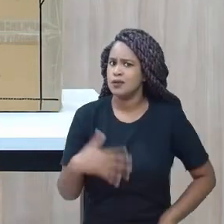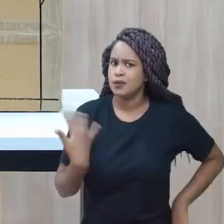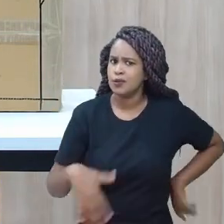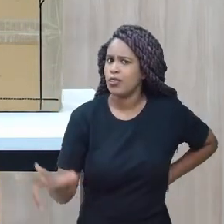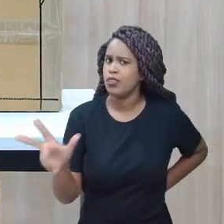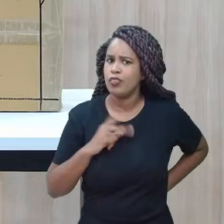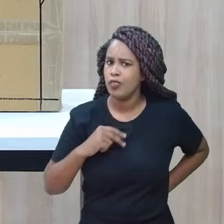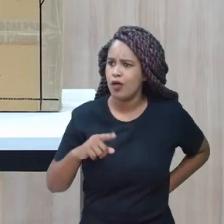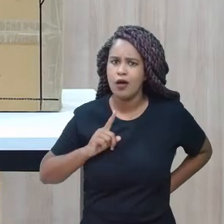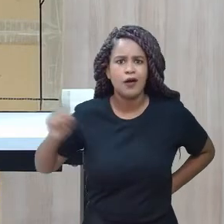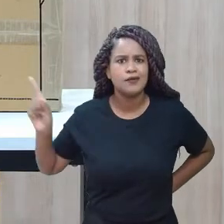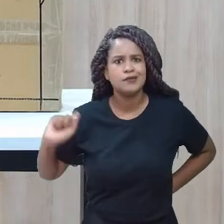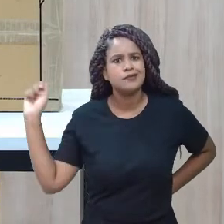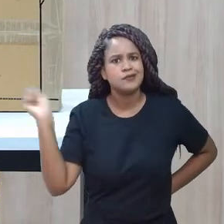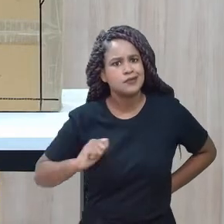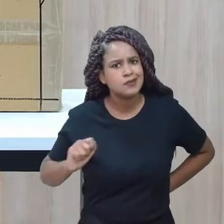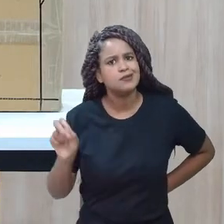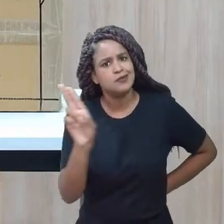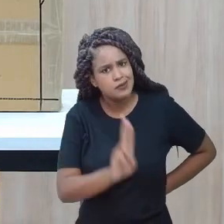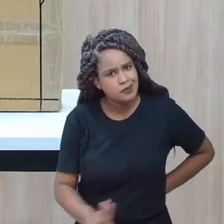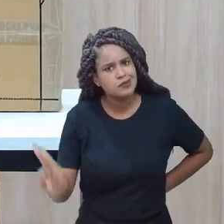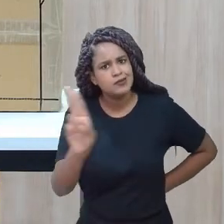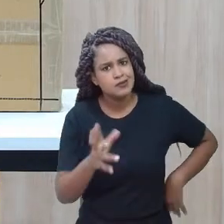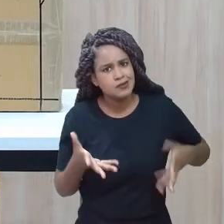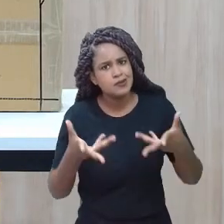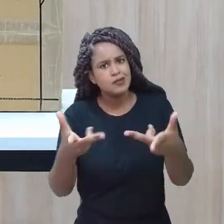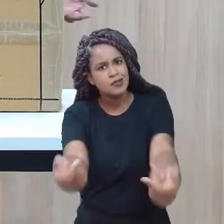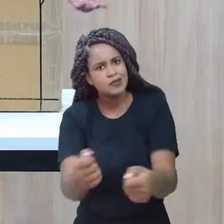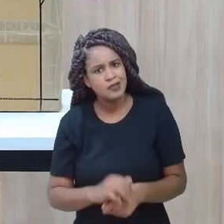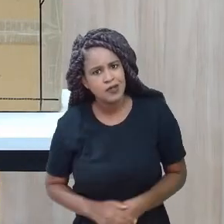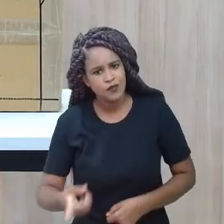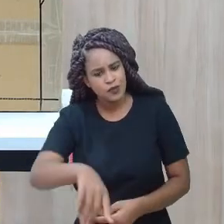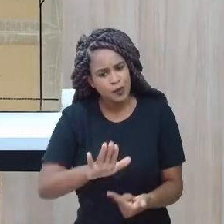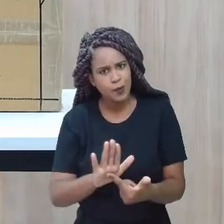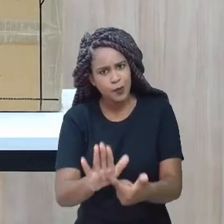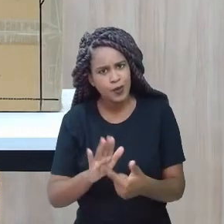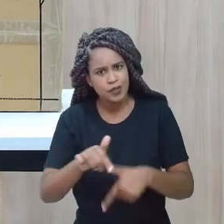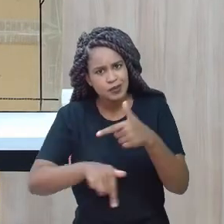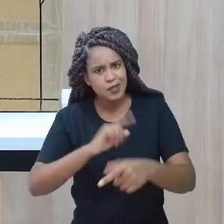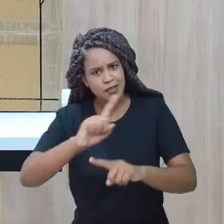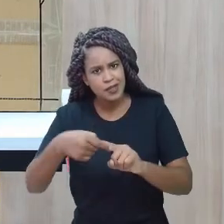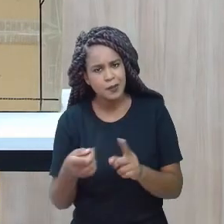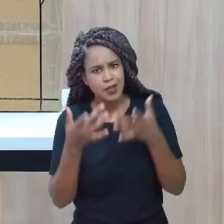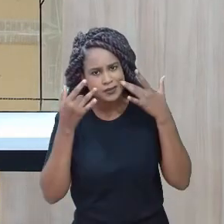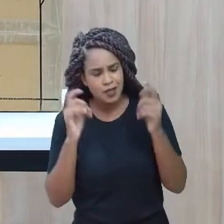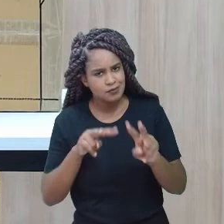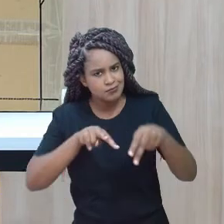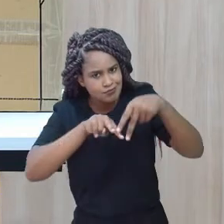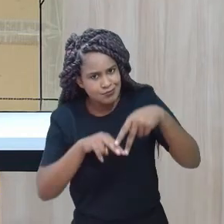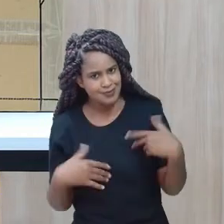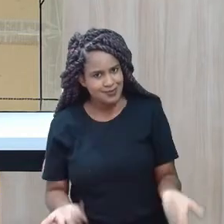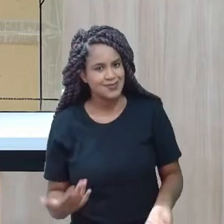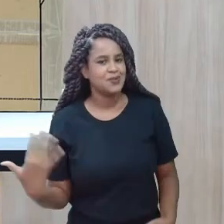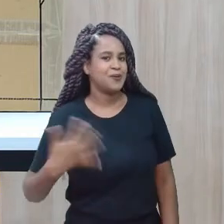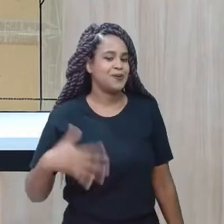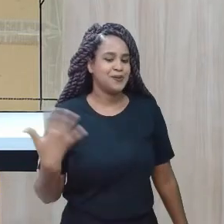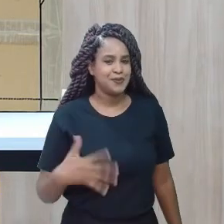Nossa, maravilhoso! Você vai, apresenta seu trabalho e depois faz um teatro de sombras. E aí,